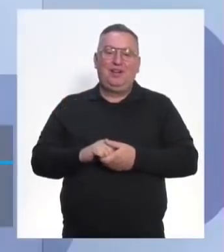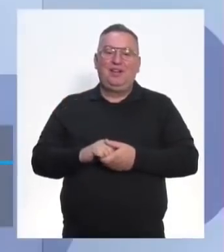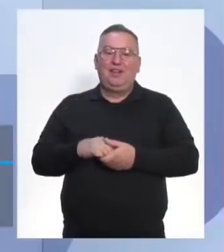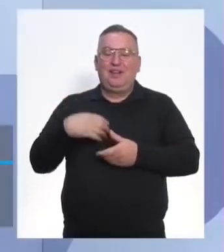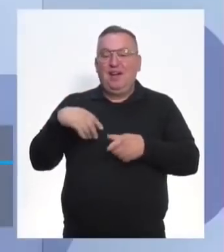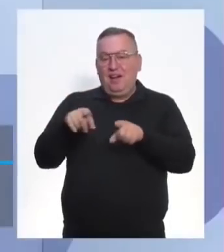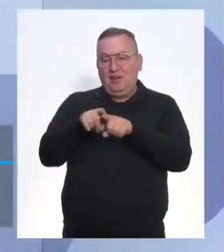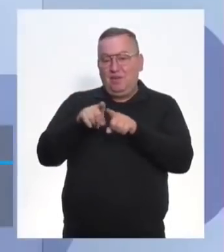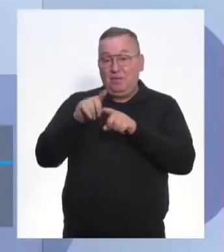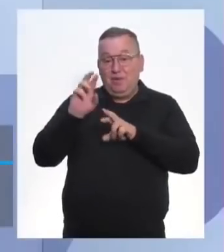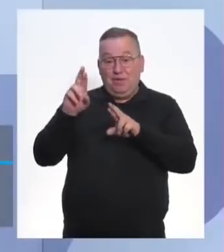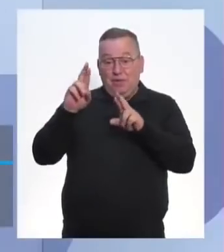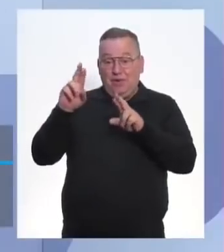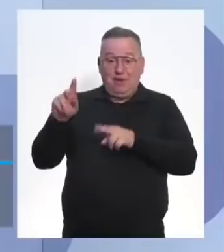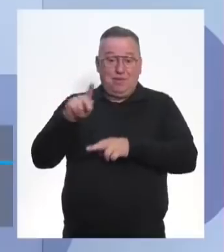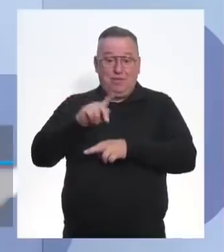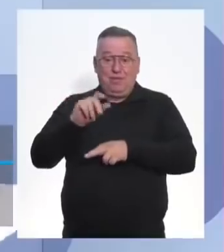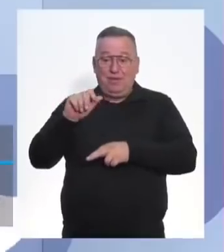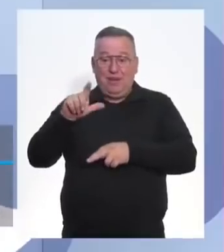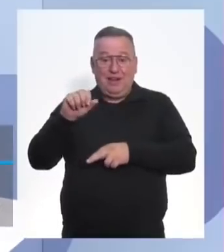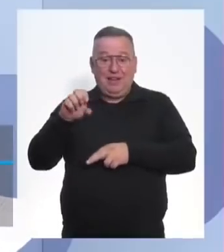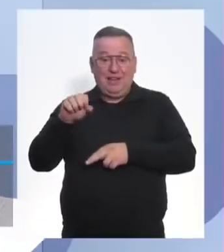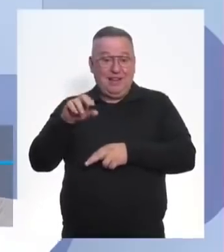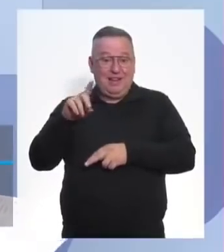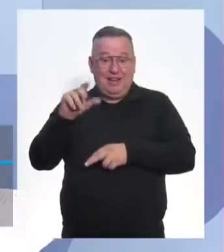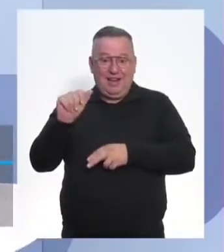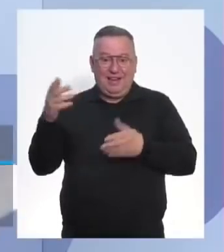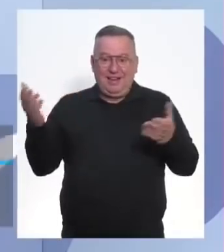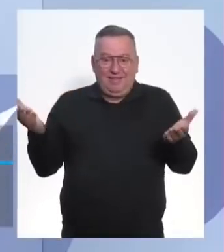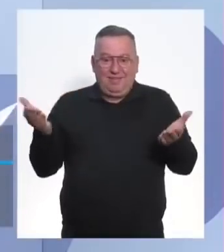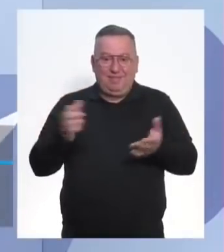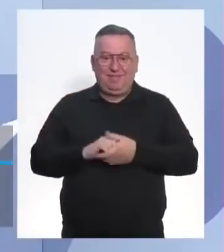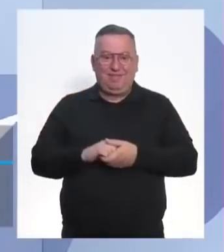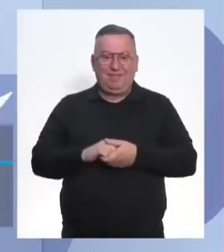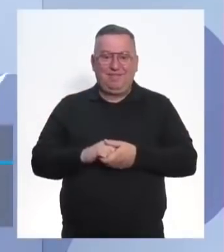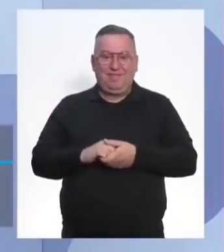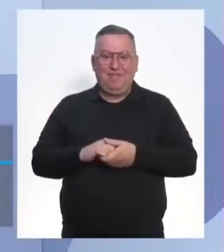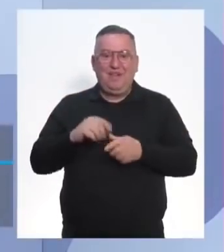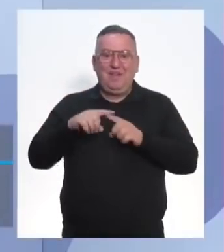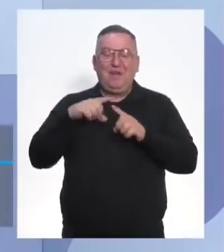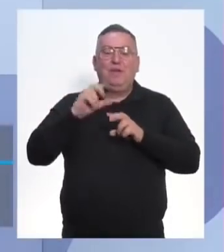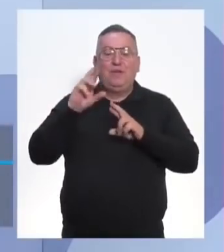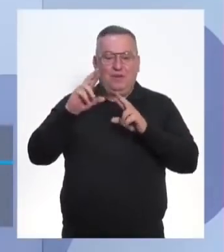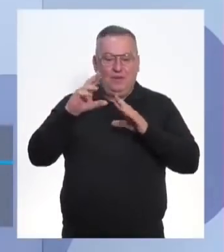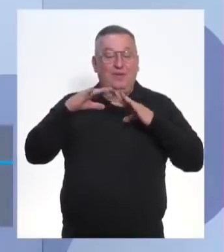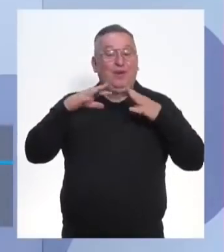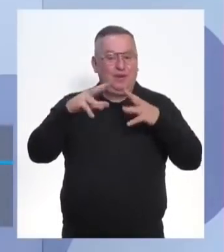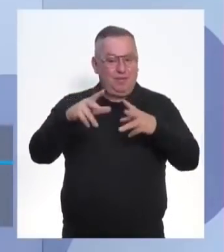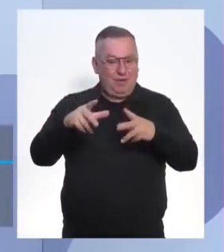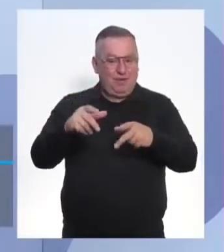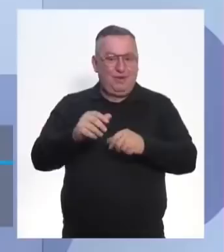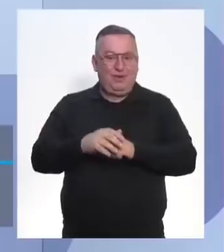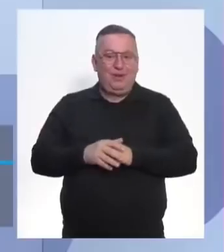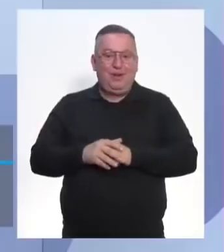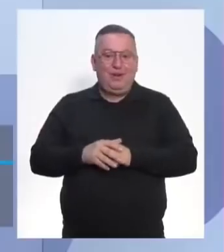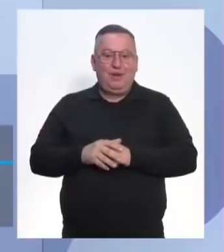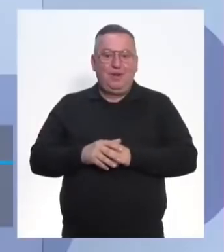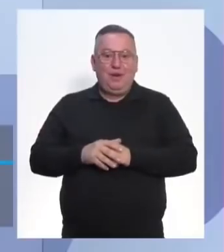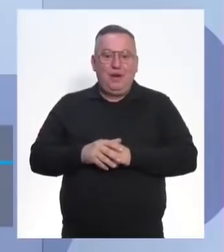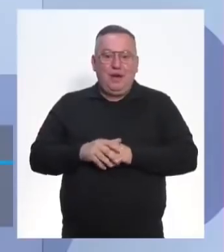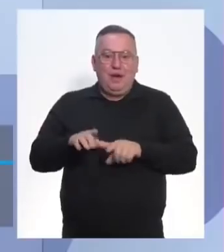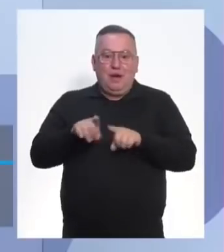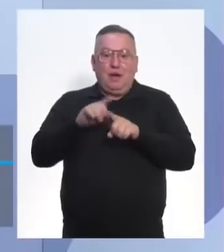ir lá para Pindamonhangaba com a professora Alessandra, gente. Mas eu tô torcendo para todo mundo, gente. Ó, Mas é isso aí.